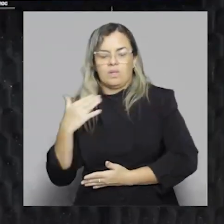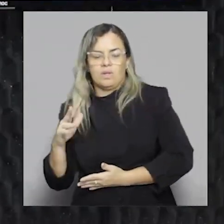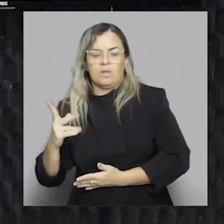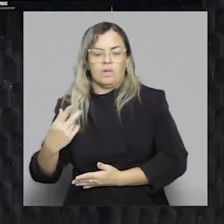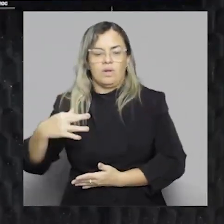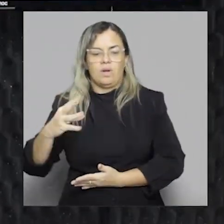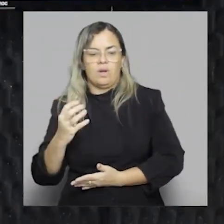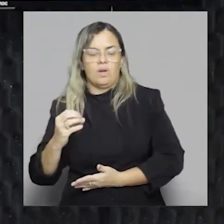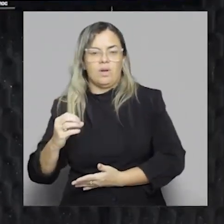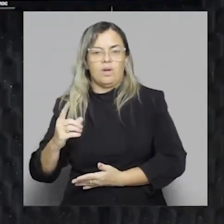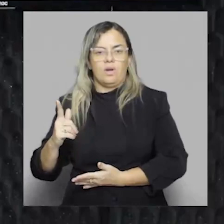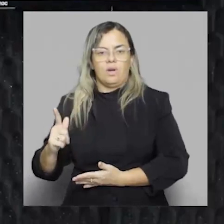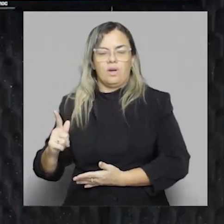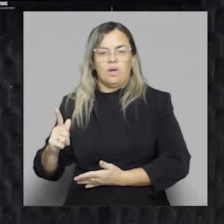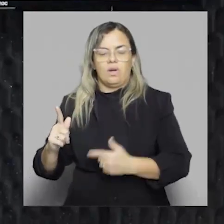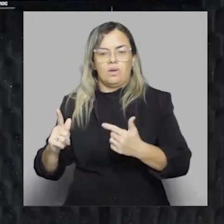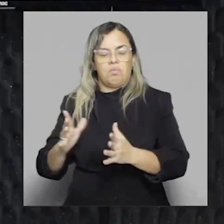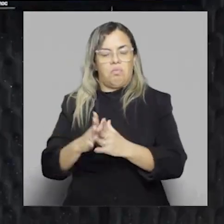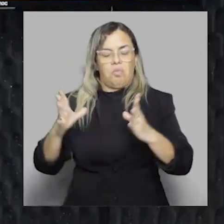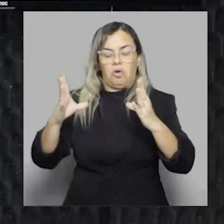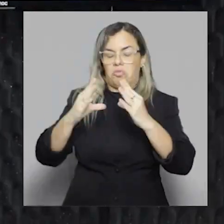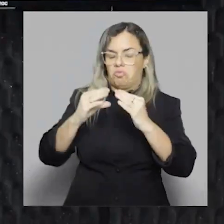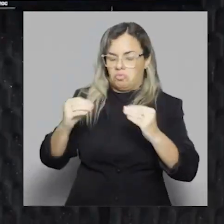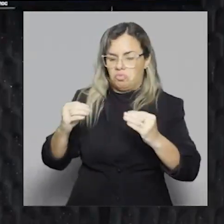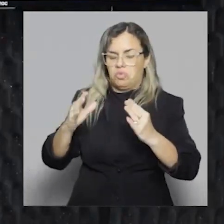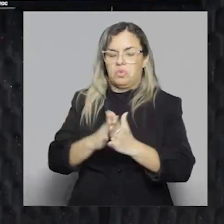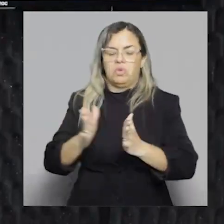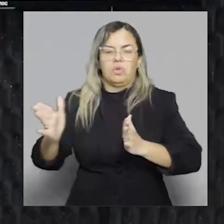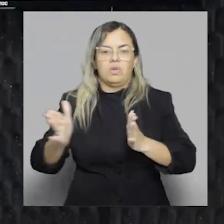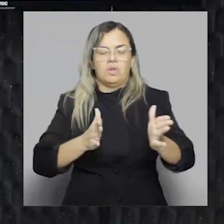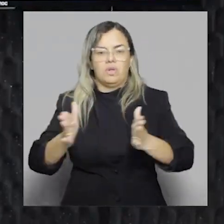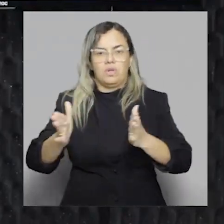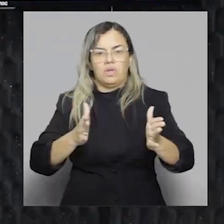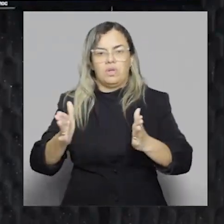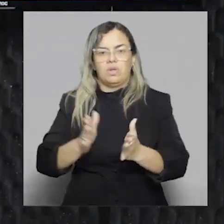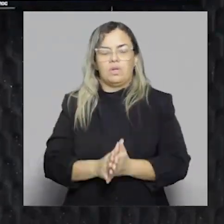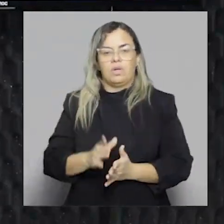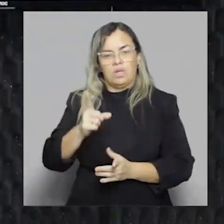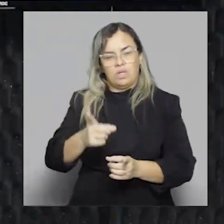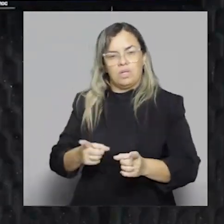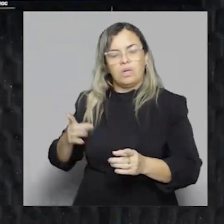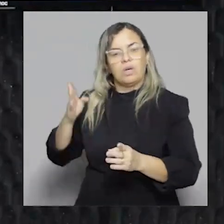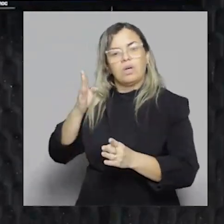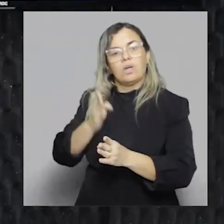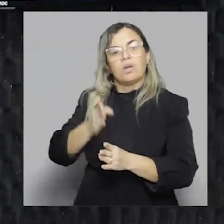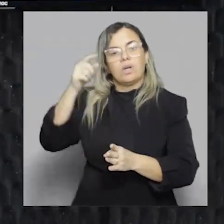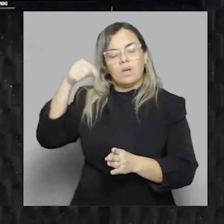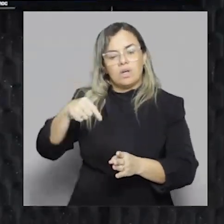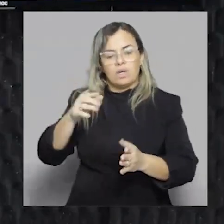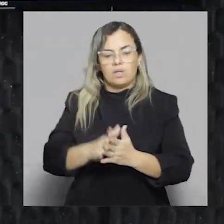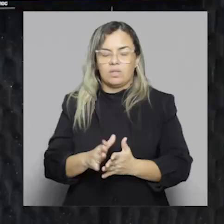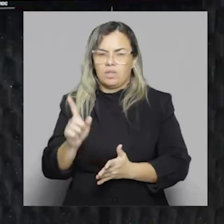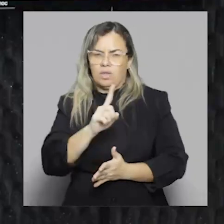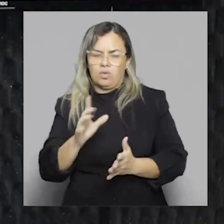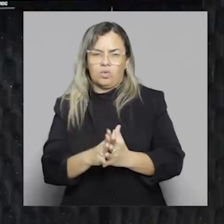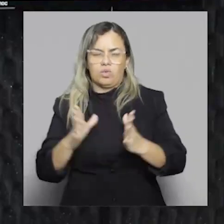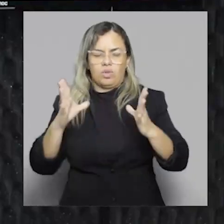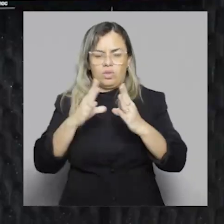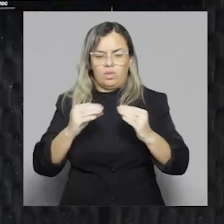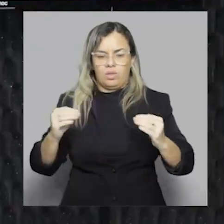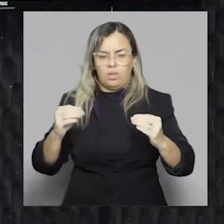ou pelo menos sumiu. Provavelmente, sem muito esforço, a gente descobre que ele não sumiu somente. E ao invés do